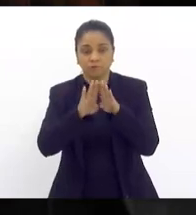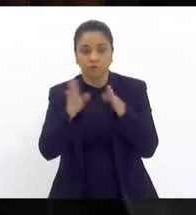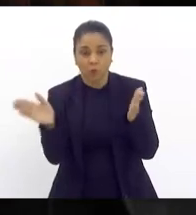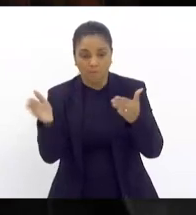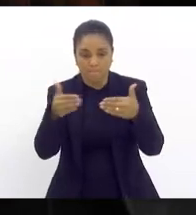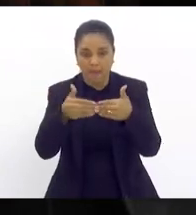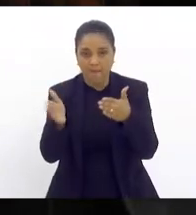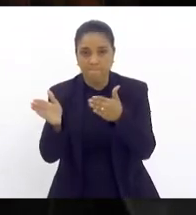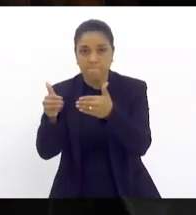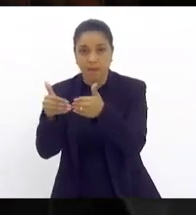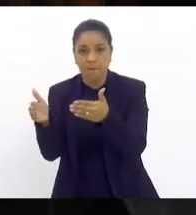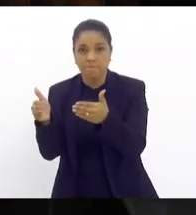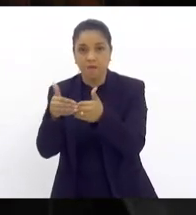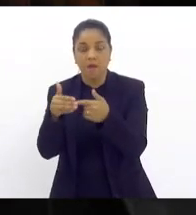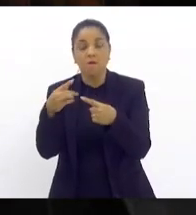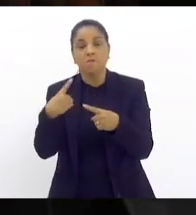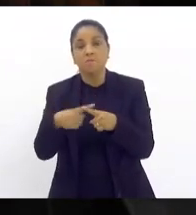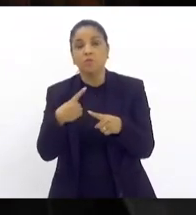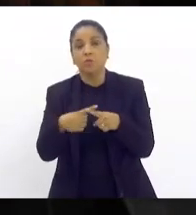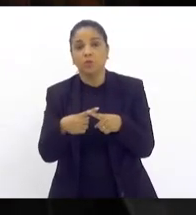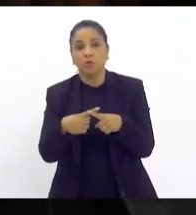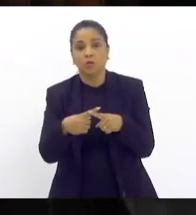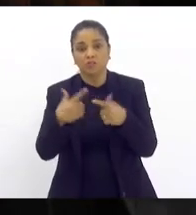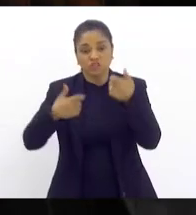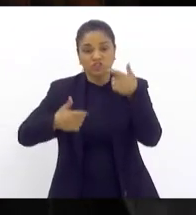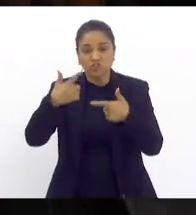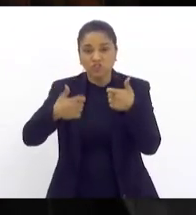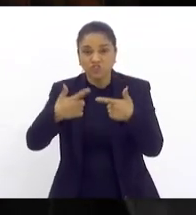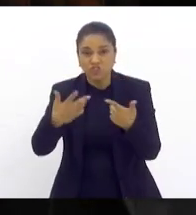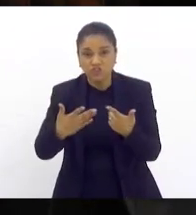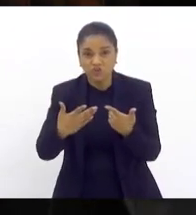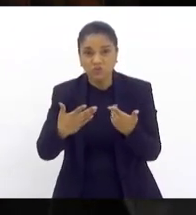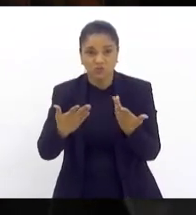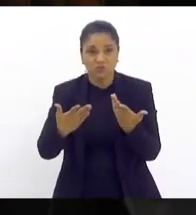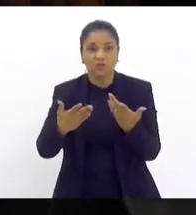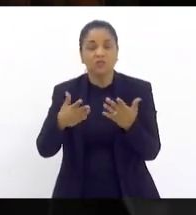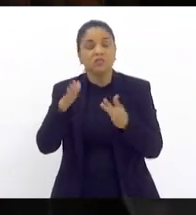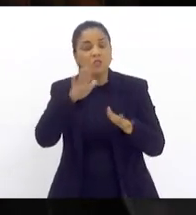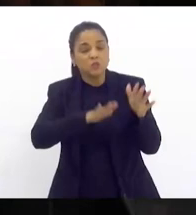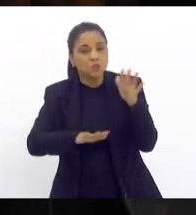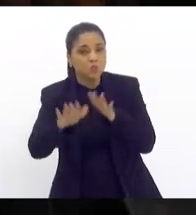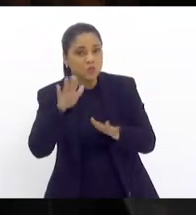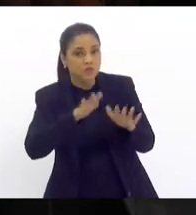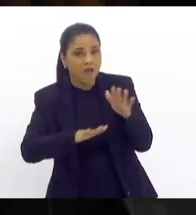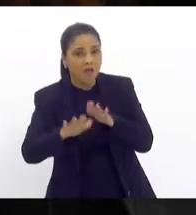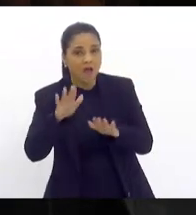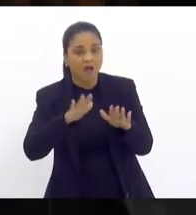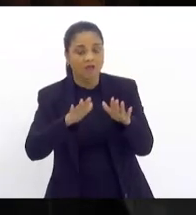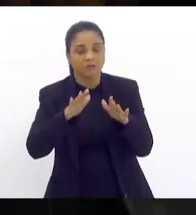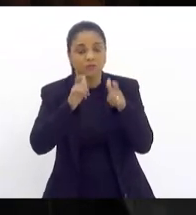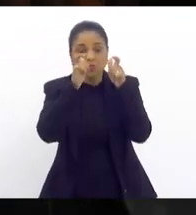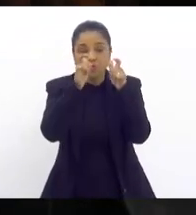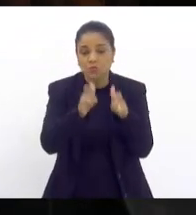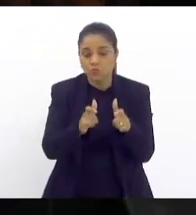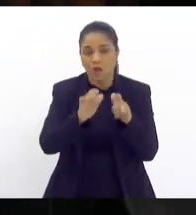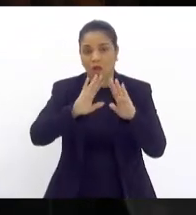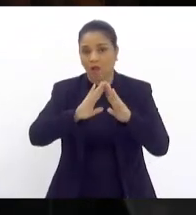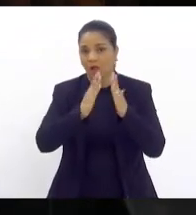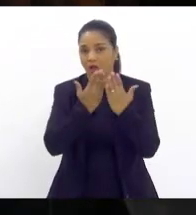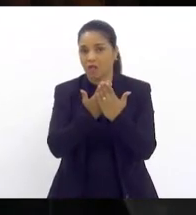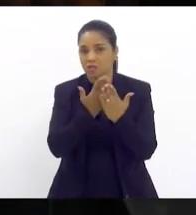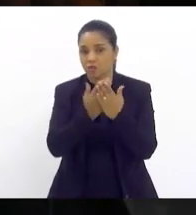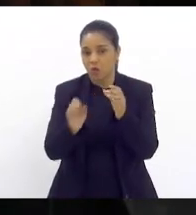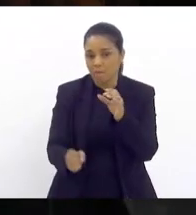importante a gente falar que tem que ter um cuidado com locais onde as escolas estão